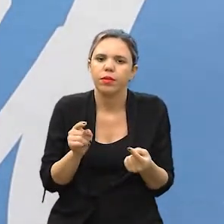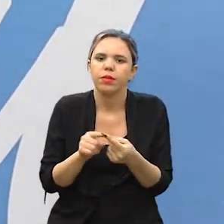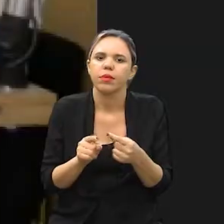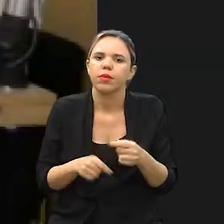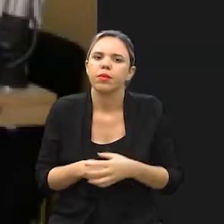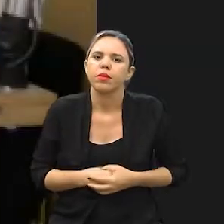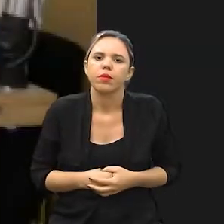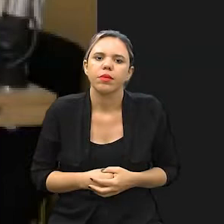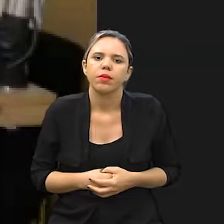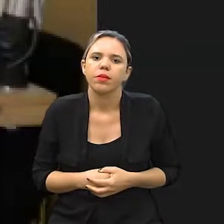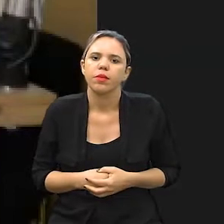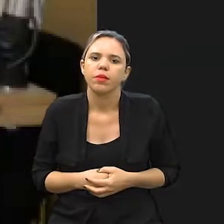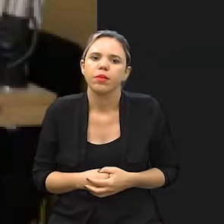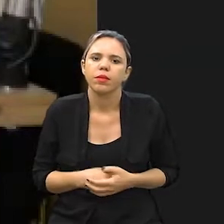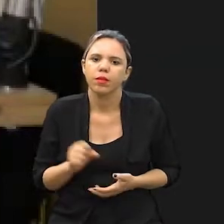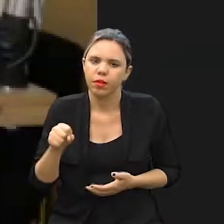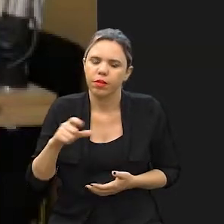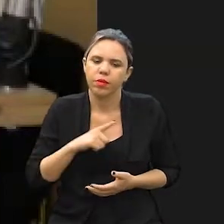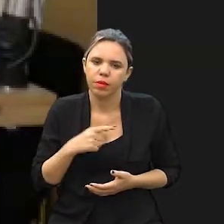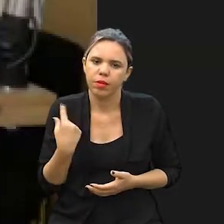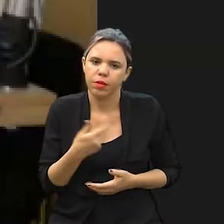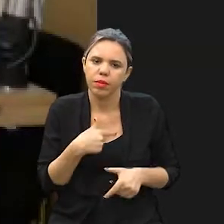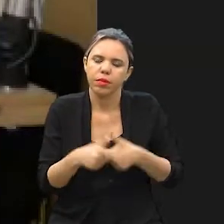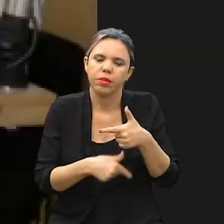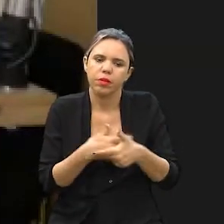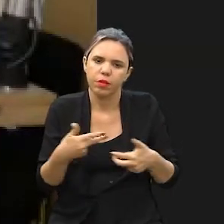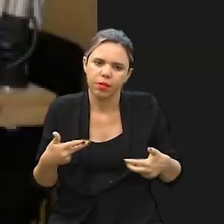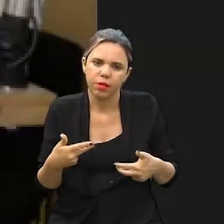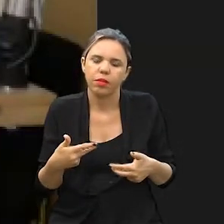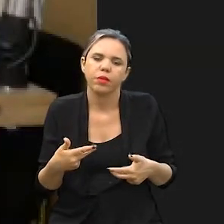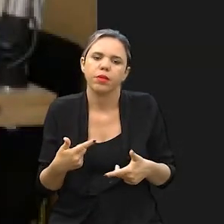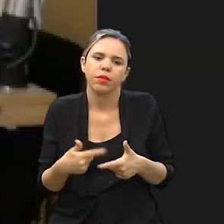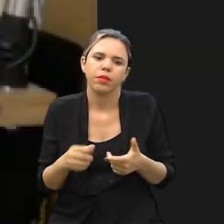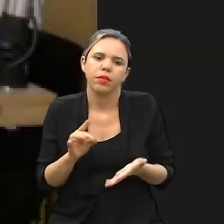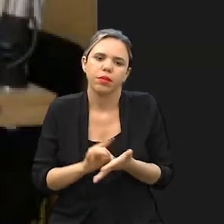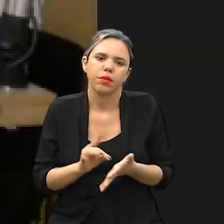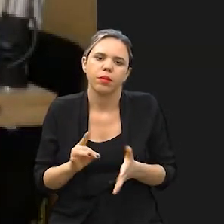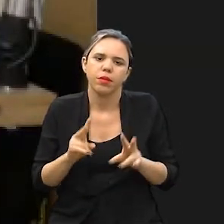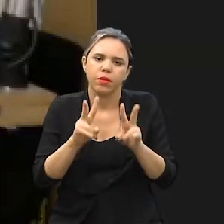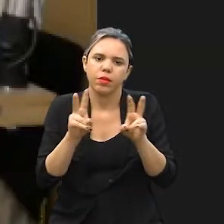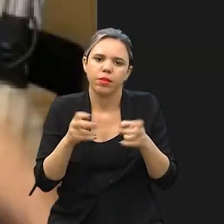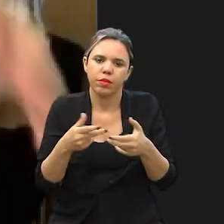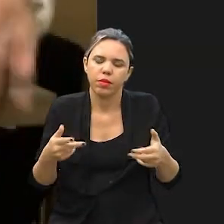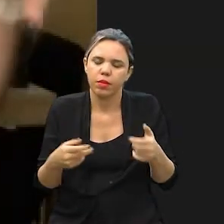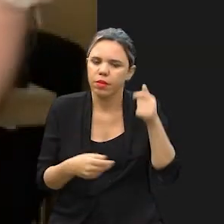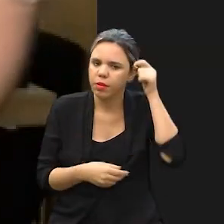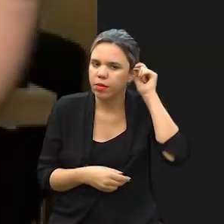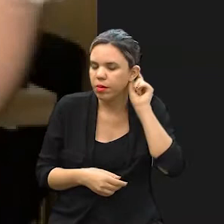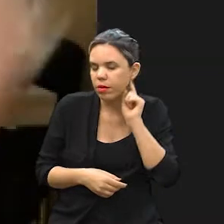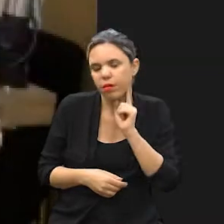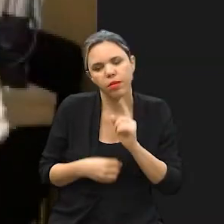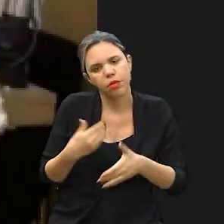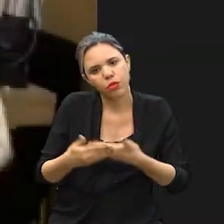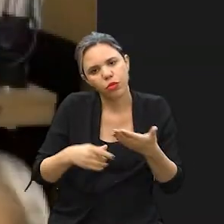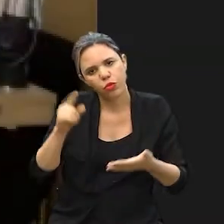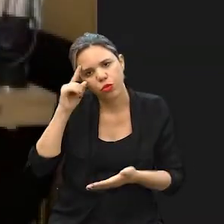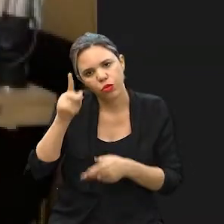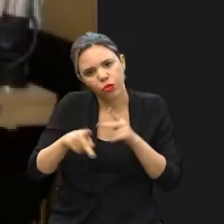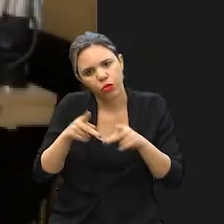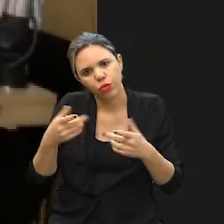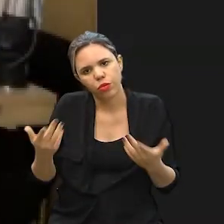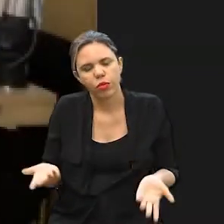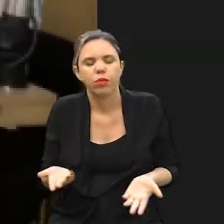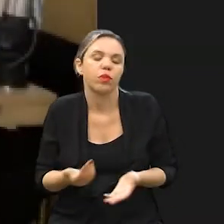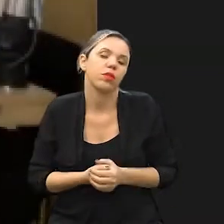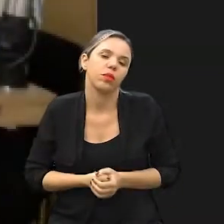sentido? Sim, a gente trabalha muito com os factuais, né? Os assuntos que estão no dia a dia das